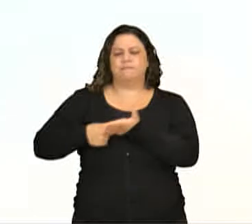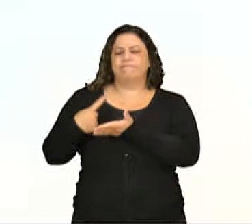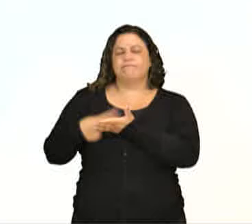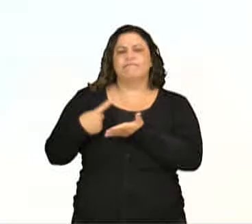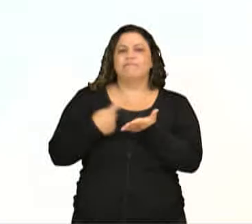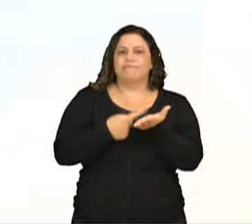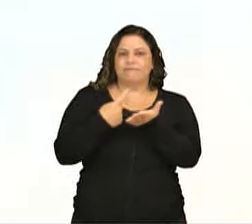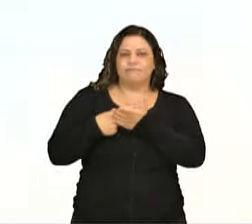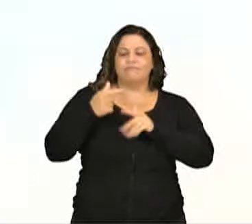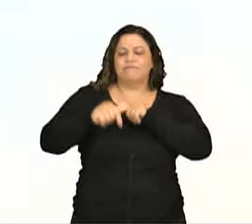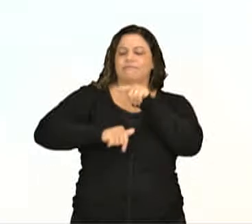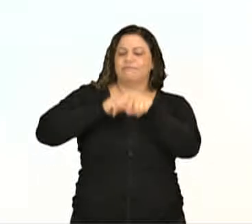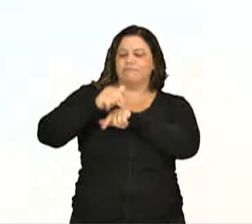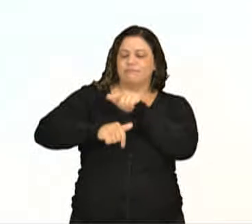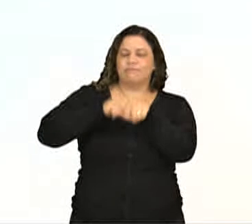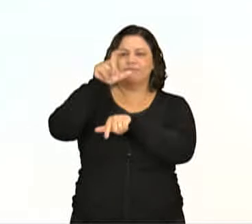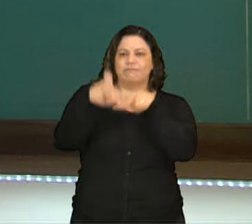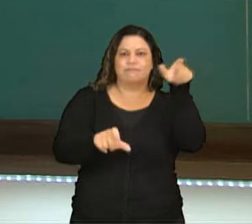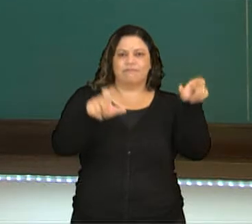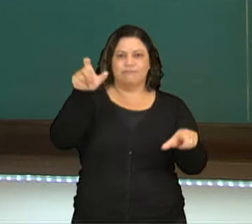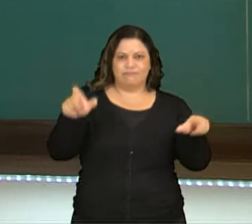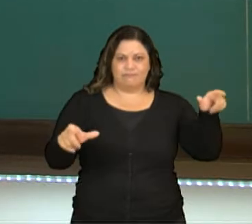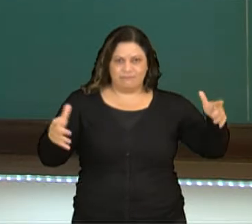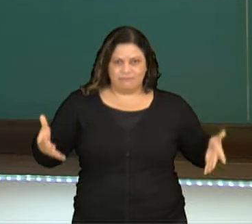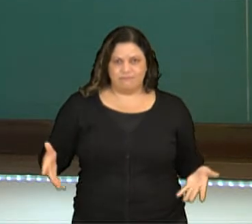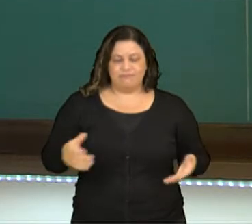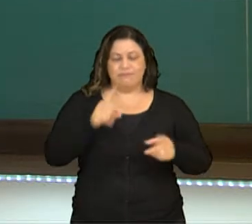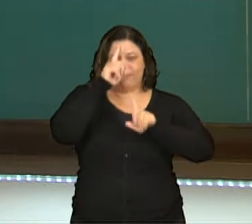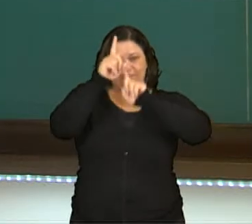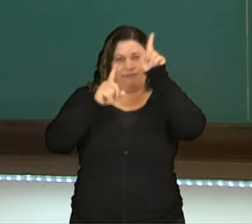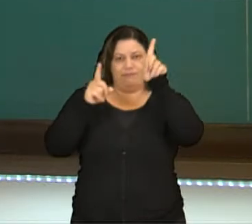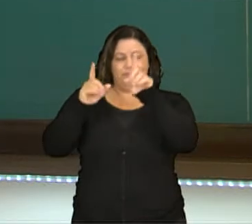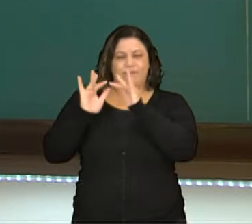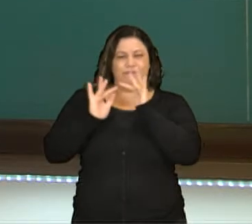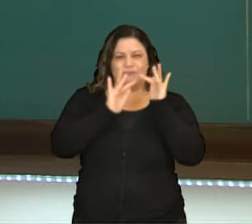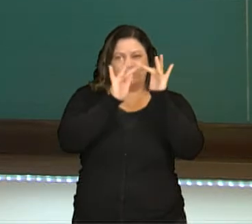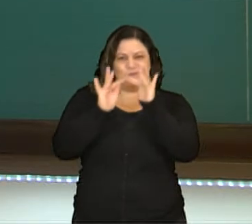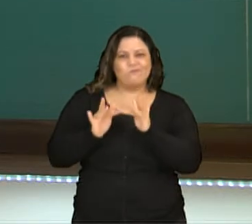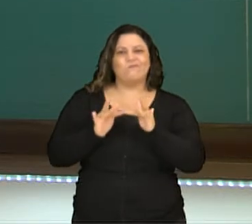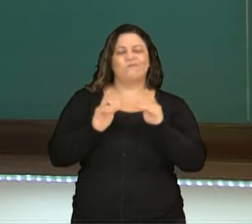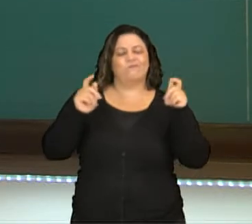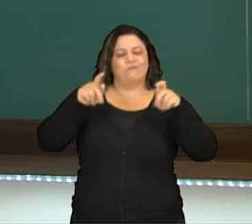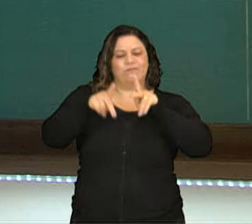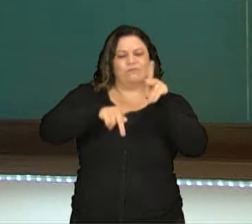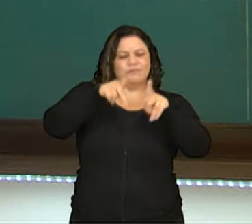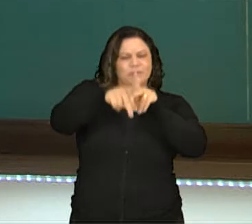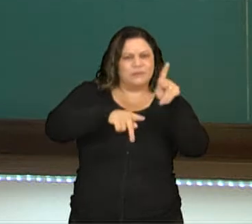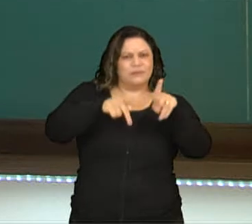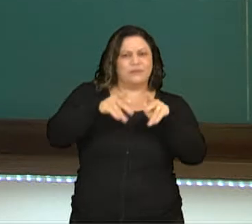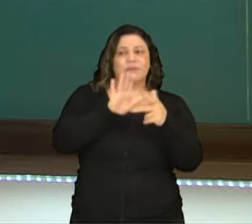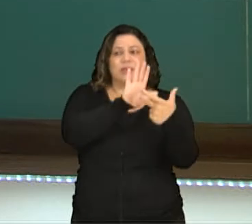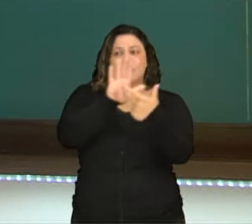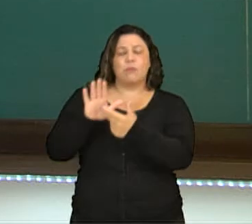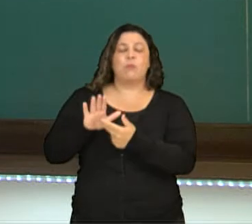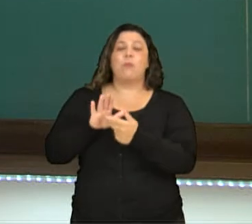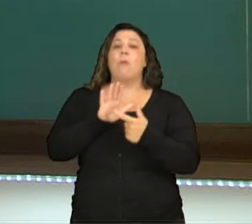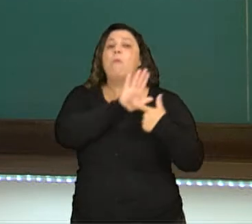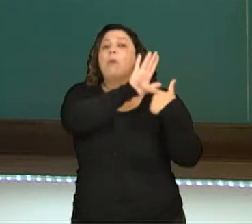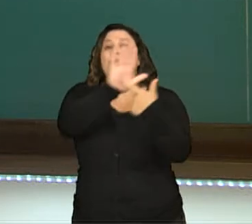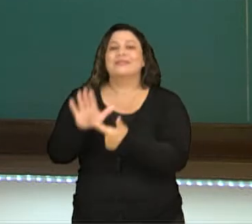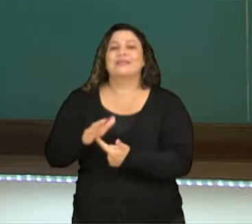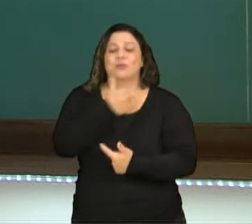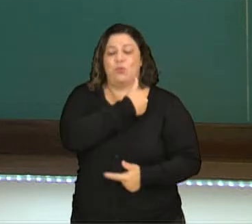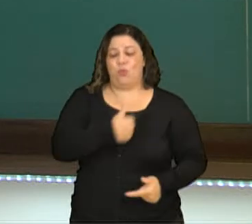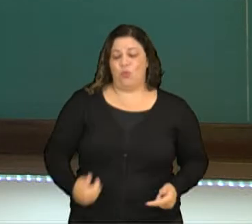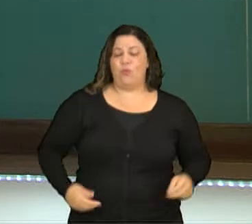com o trabalhador. A ideia era aproximar o presidente da população, mostrar um governo